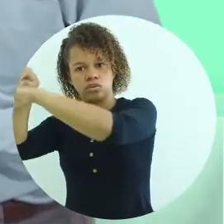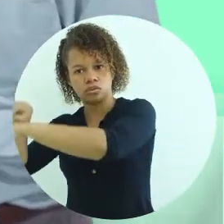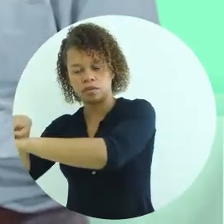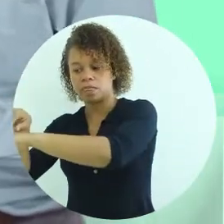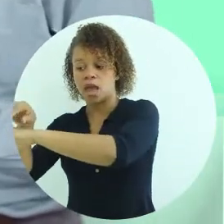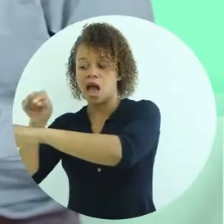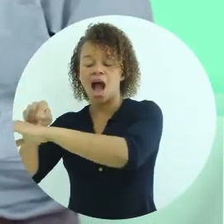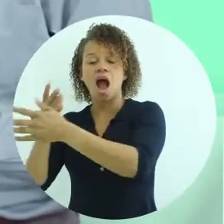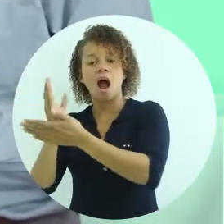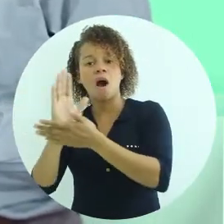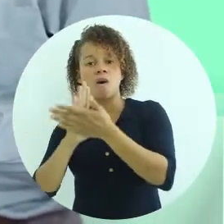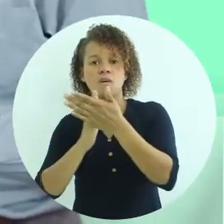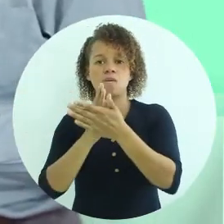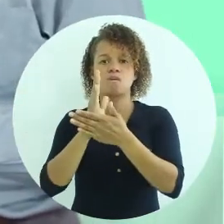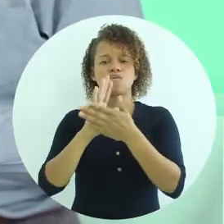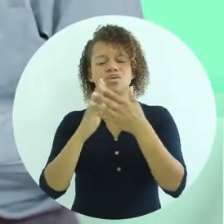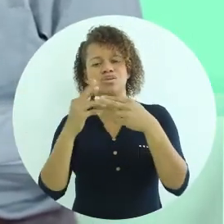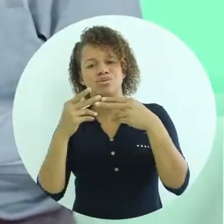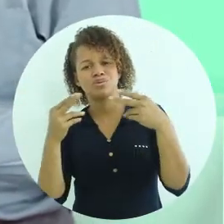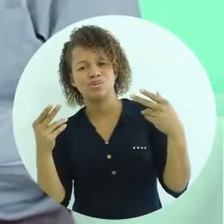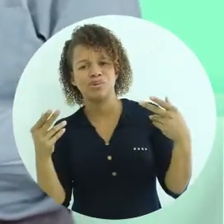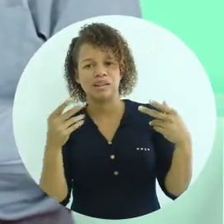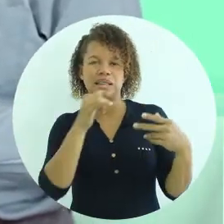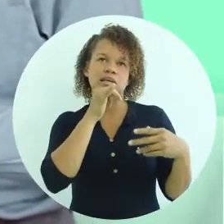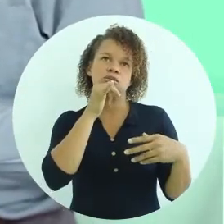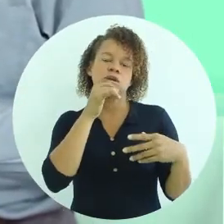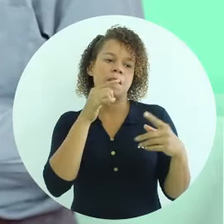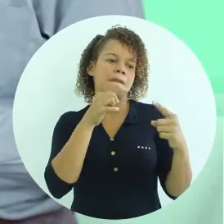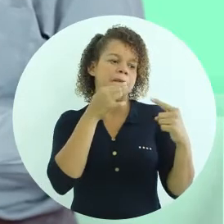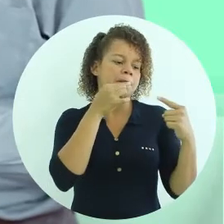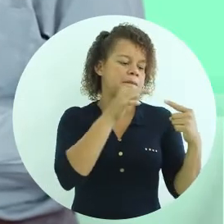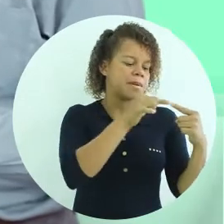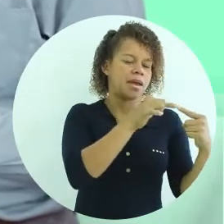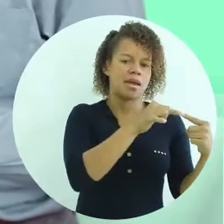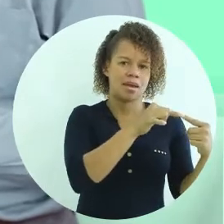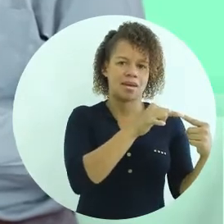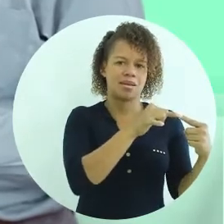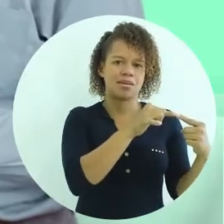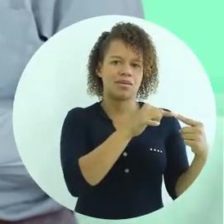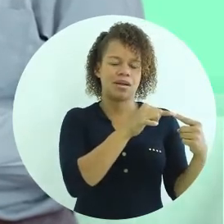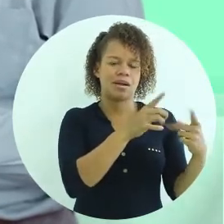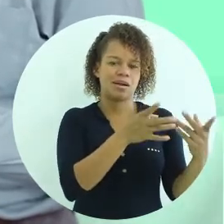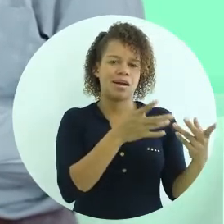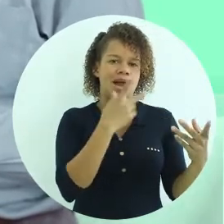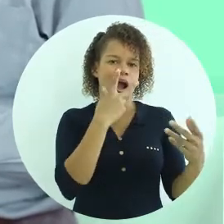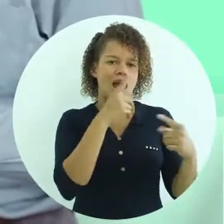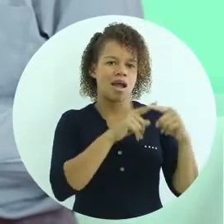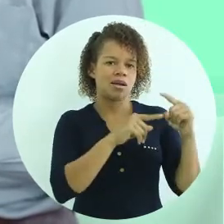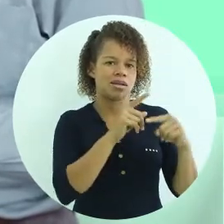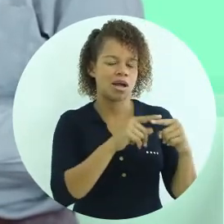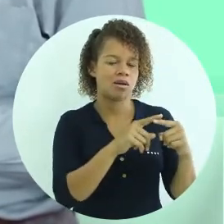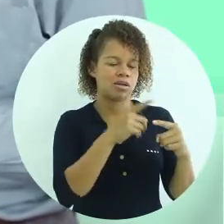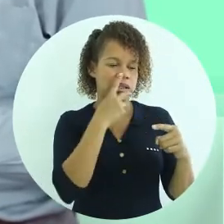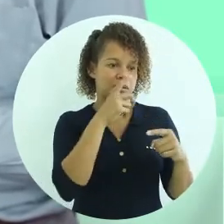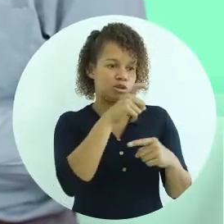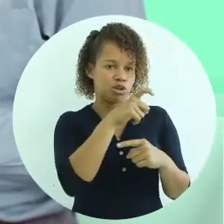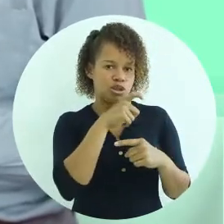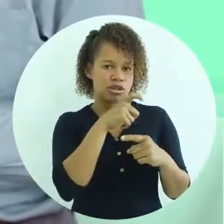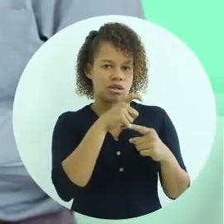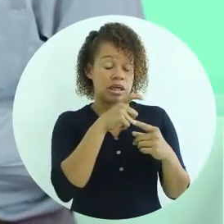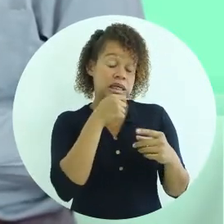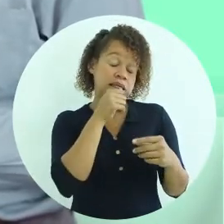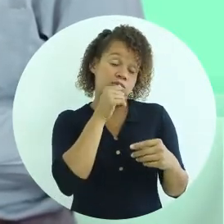aí, alguns casos, por exemplo, quando é mais próximo da origem da China ali, eles negociam um CIF. Ou então, se eu fizesse uma